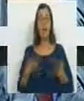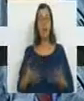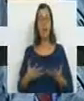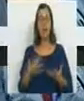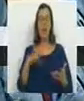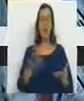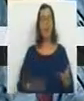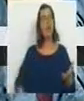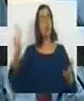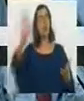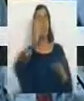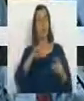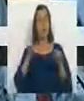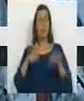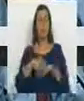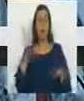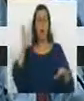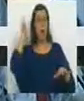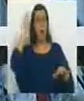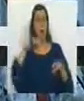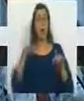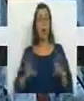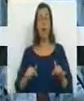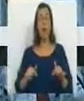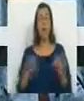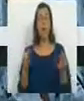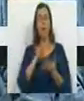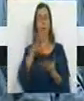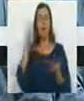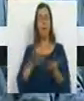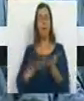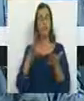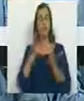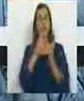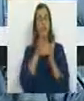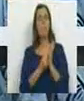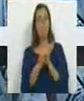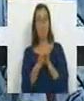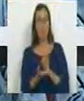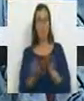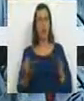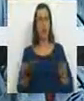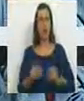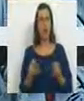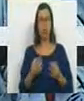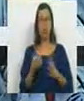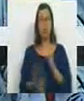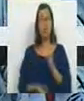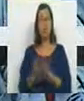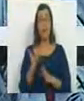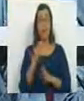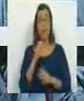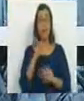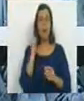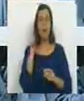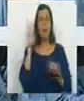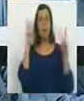atualidade nacional. Nesta Assembleia da República foram aprovadas medidas para criar o